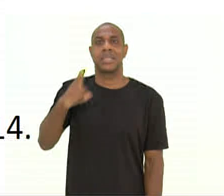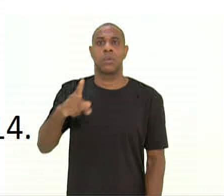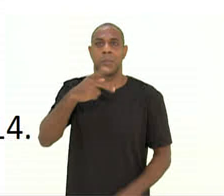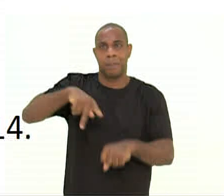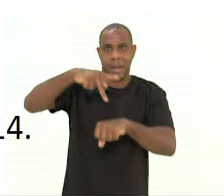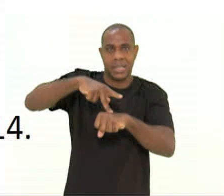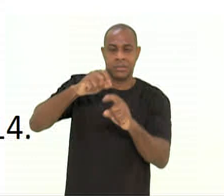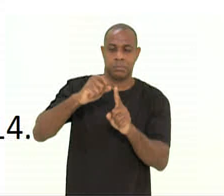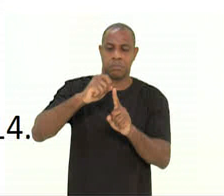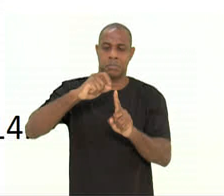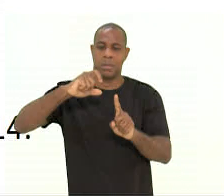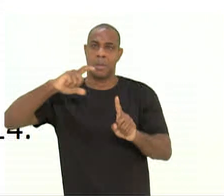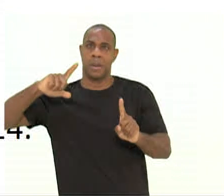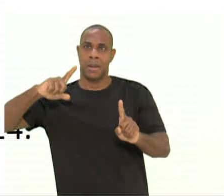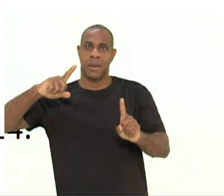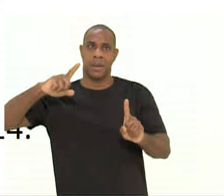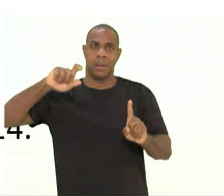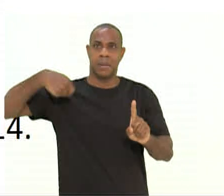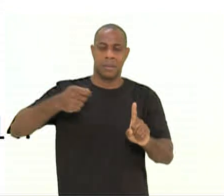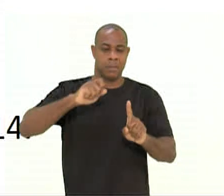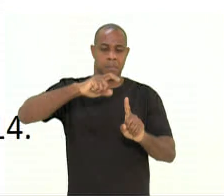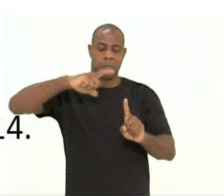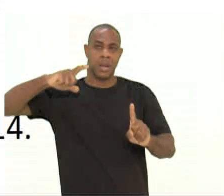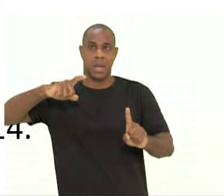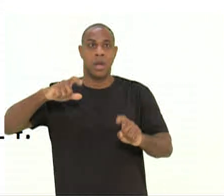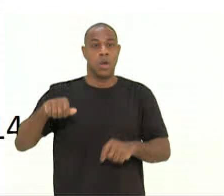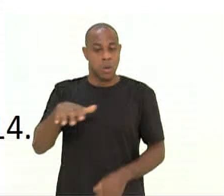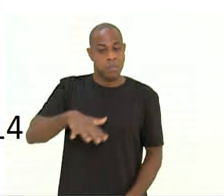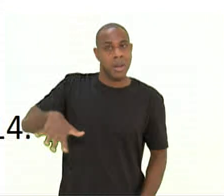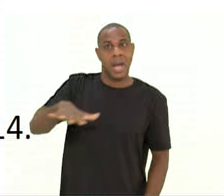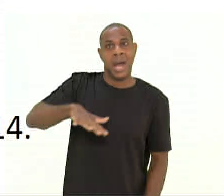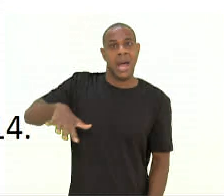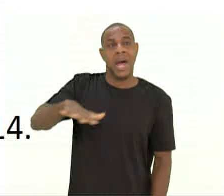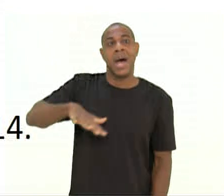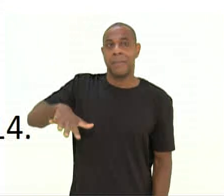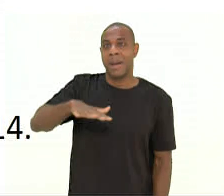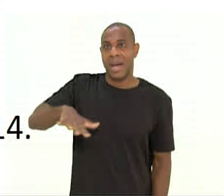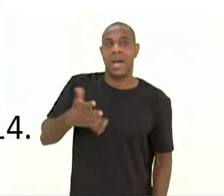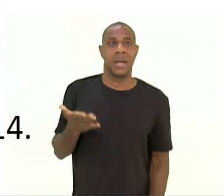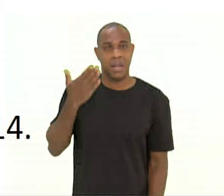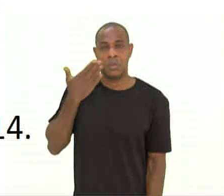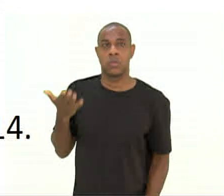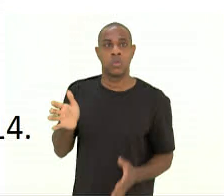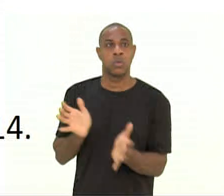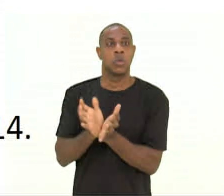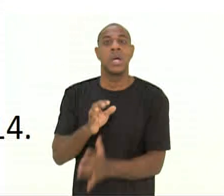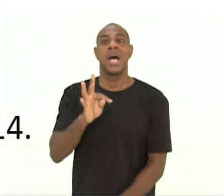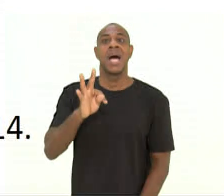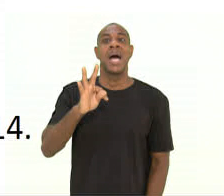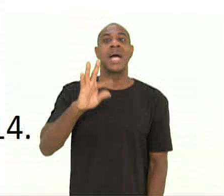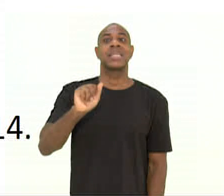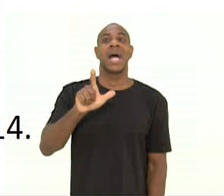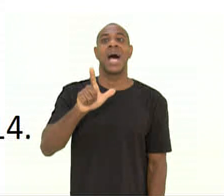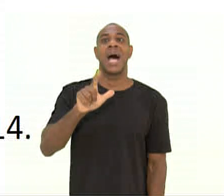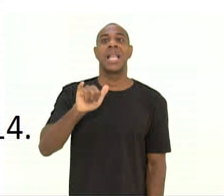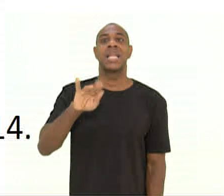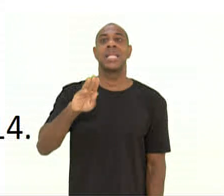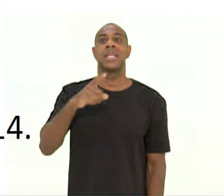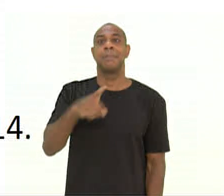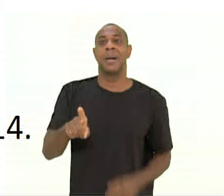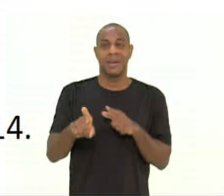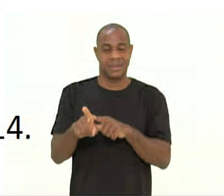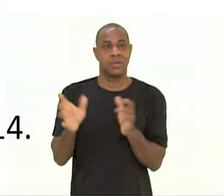no Paquistão, numa região, numa área dominada por milícias talibãs. Lembra que nós falamos na última aula dos talibãs?